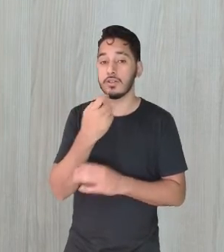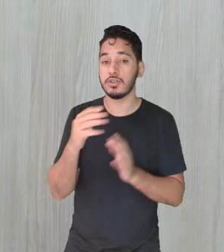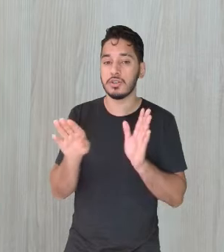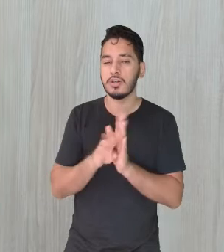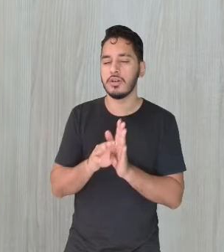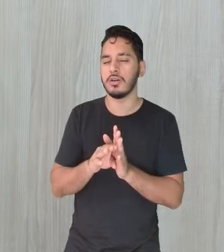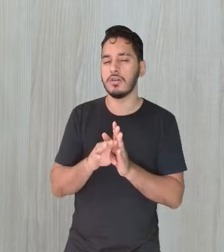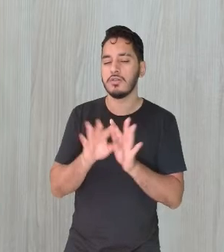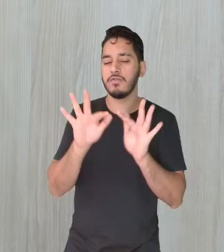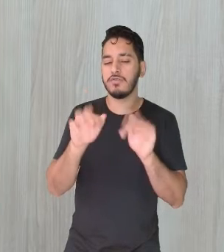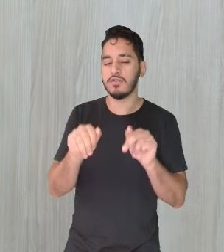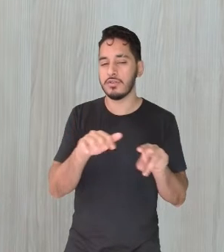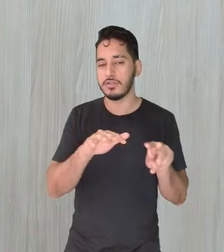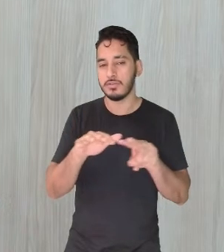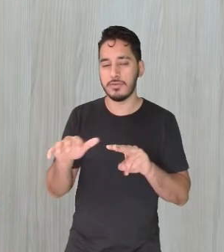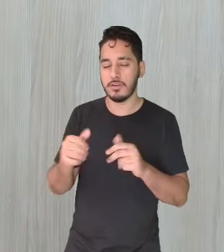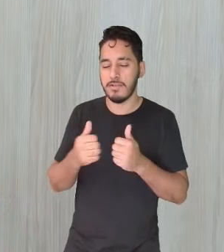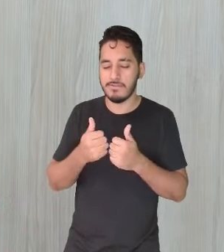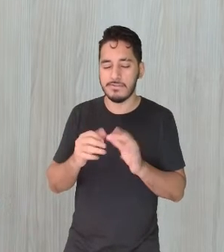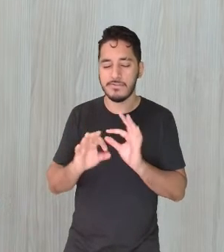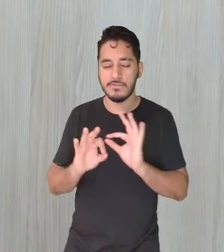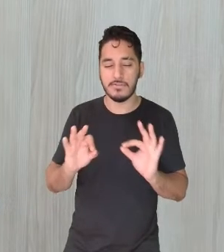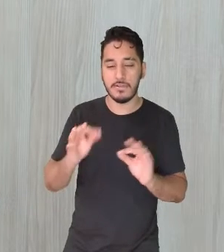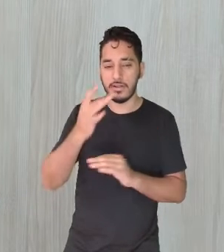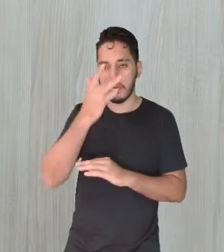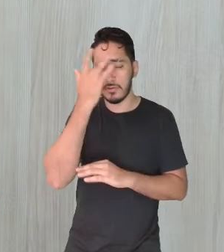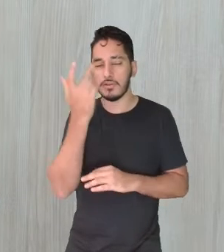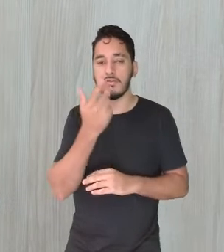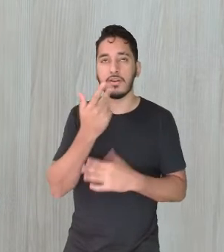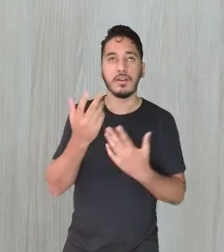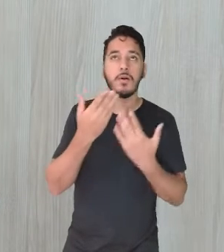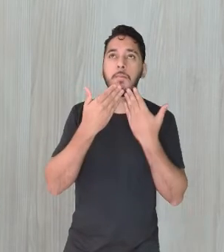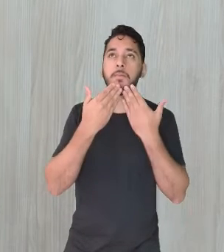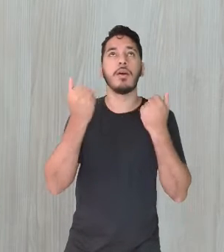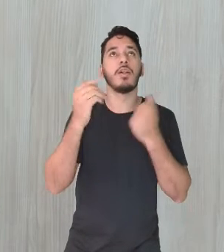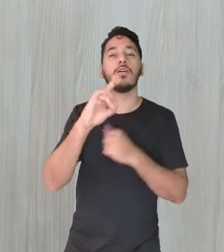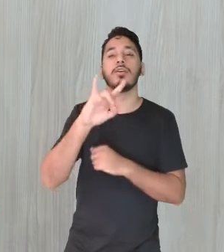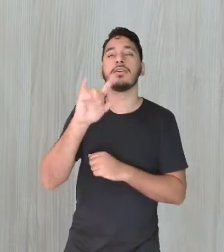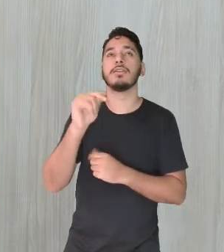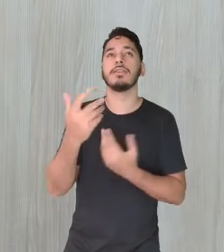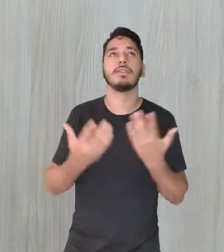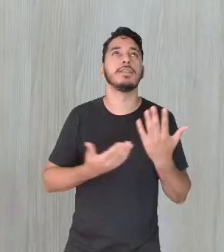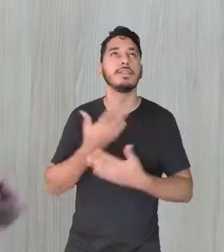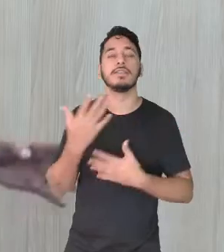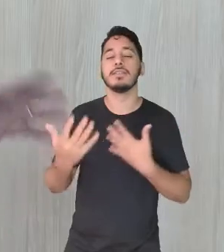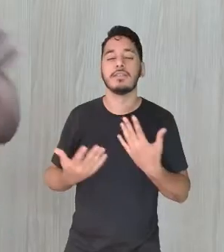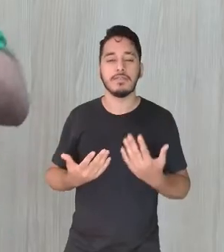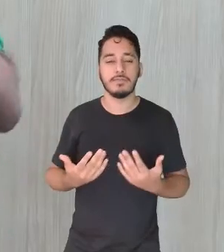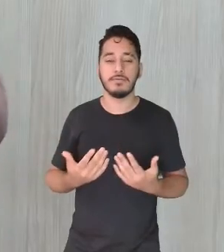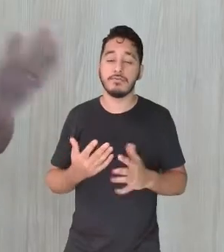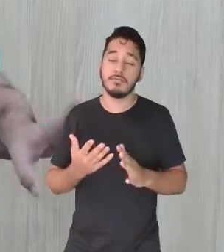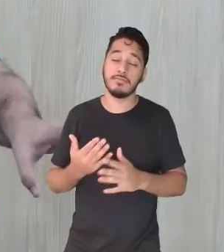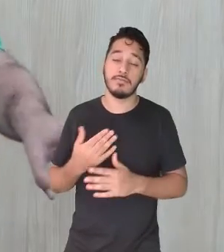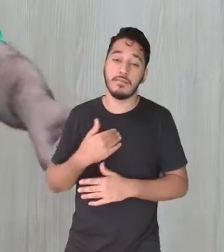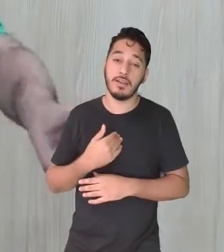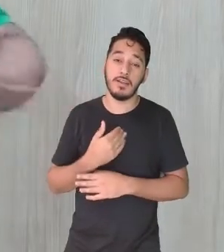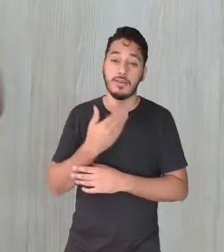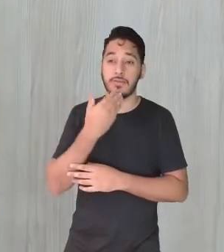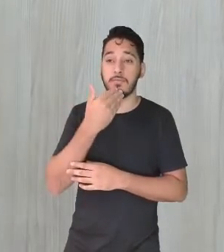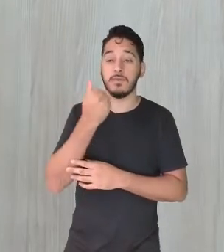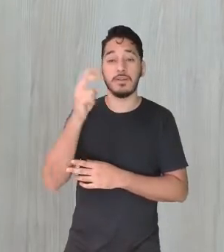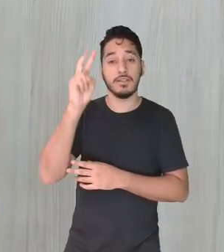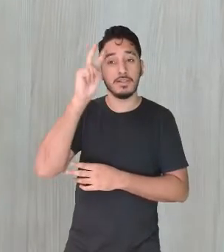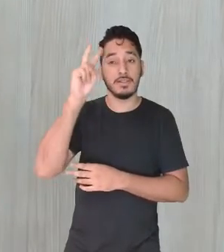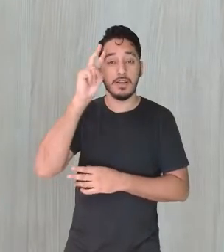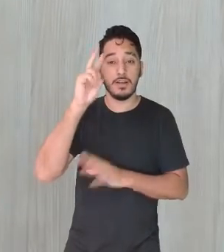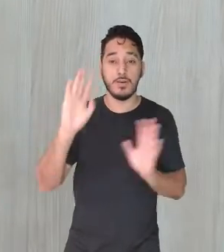final de semana, hein? Só vitória. Tem gente que diz que isso aqui é o melhor dia da semana, professor. Enfim, Eu acho. Eu prefiro a segunda, porque a